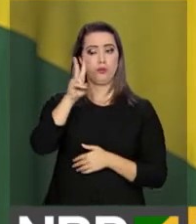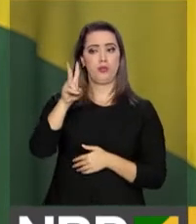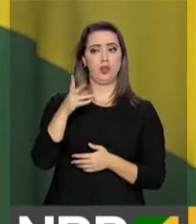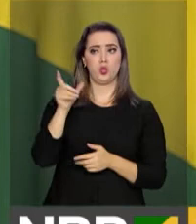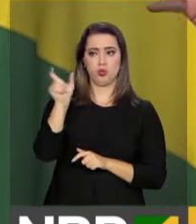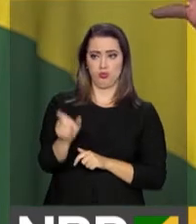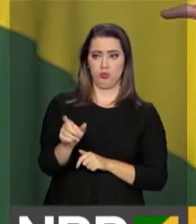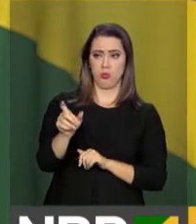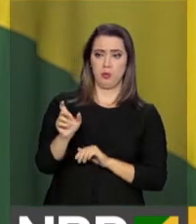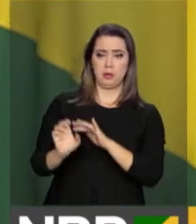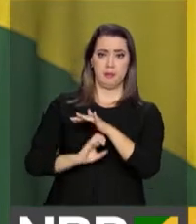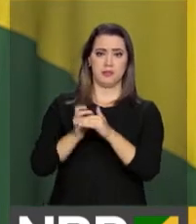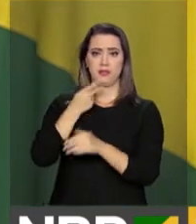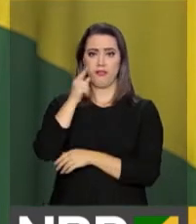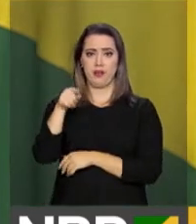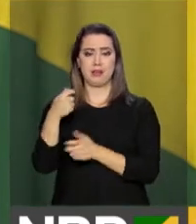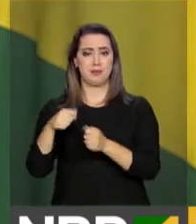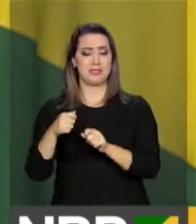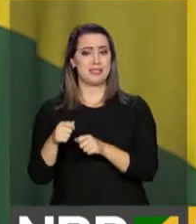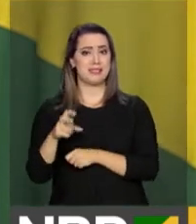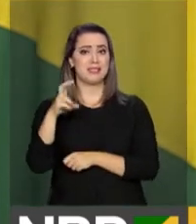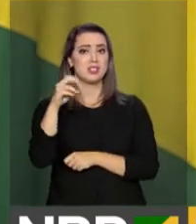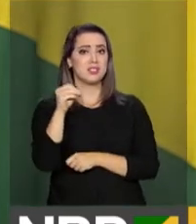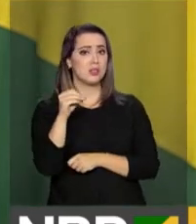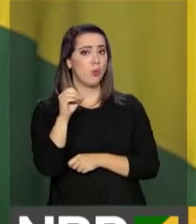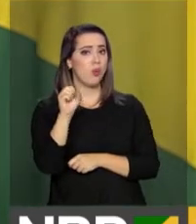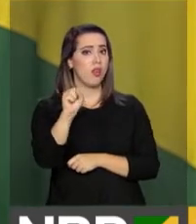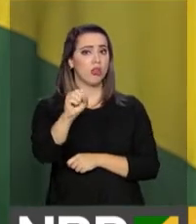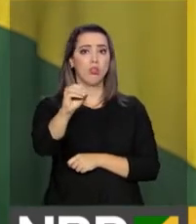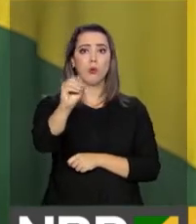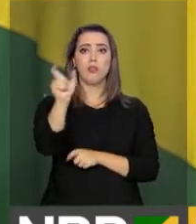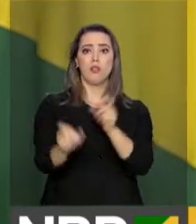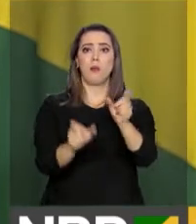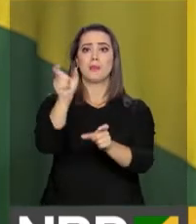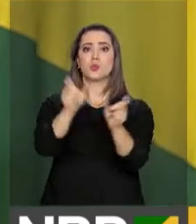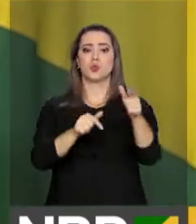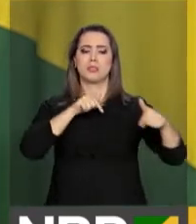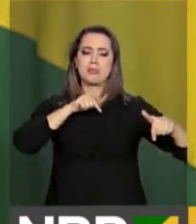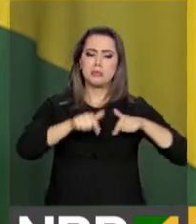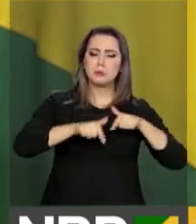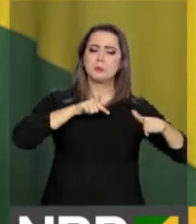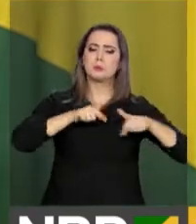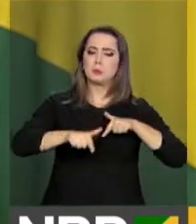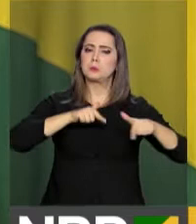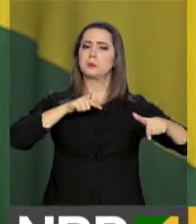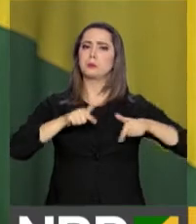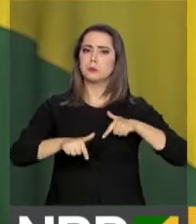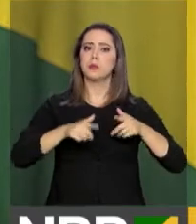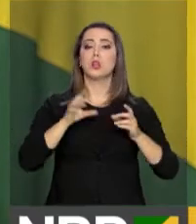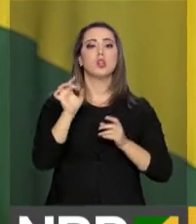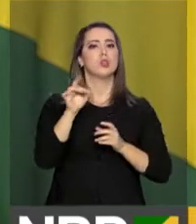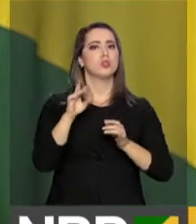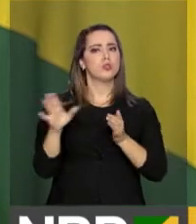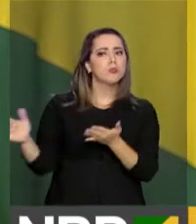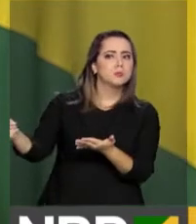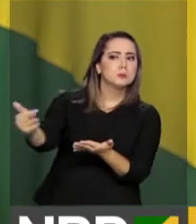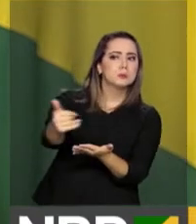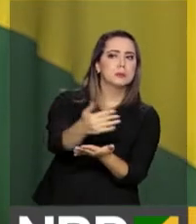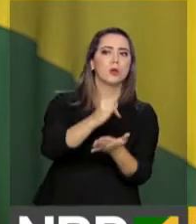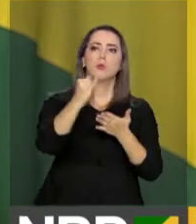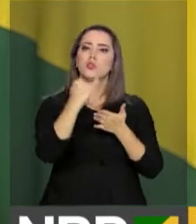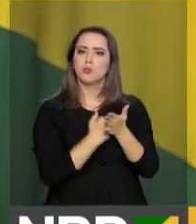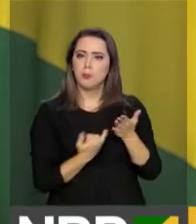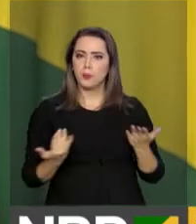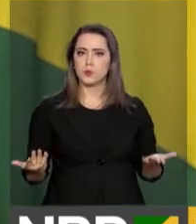contando que precisa manter de 50 70 e 80 servidores trabalhadores para cuidarem da recolhimento tributário